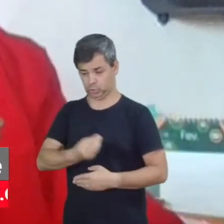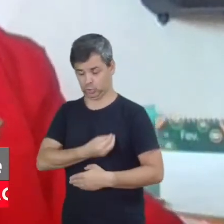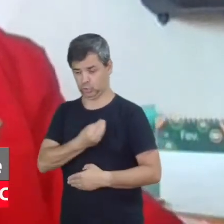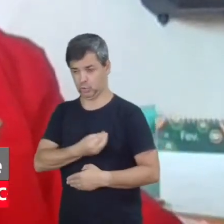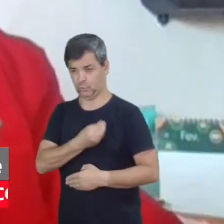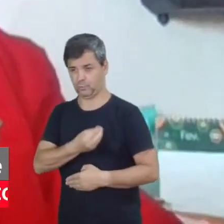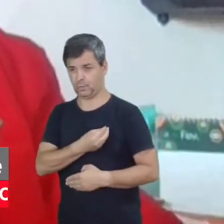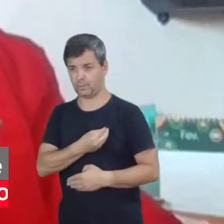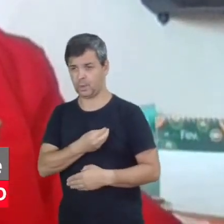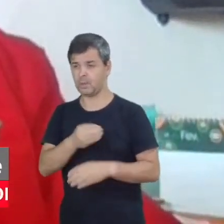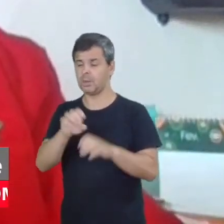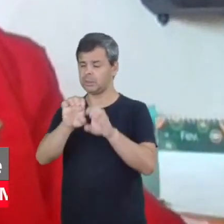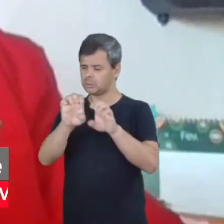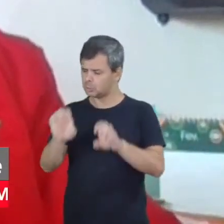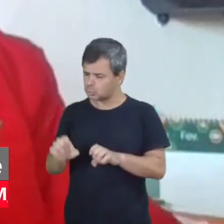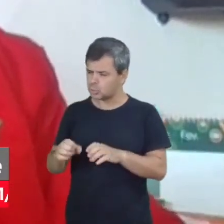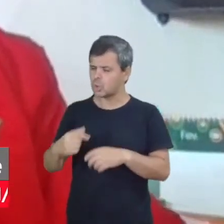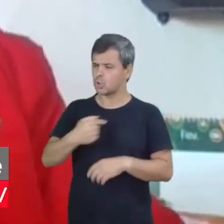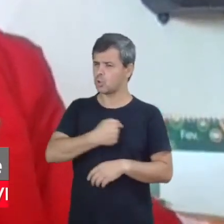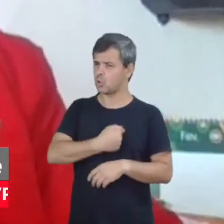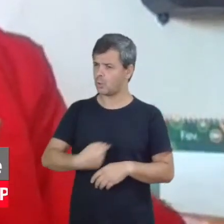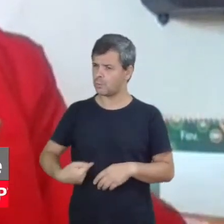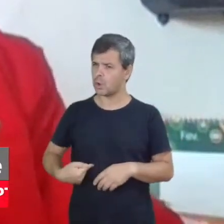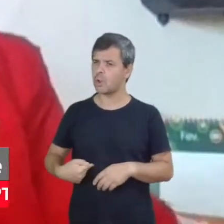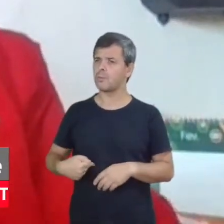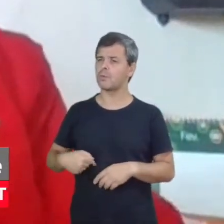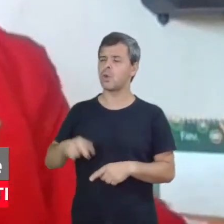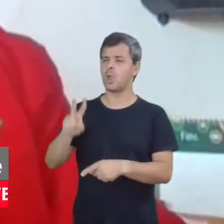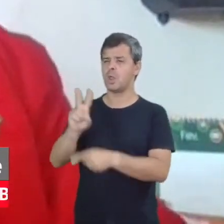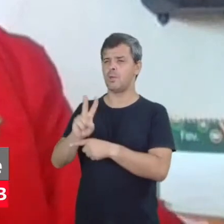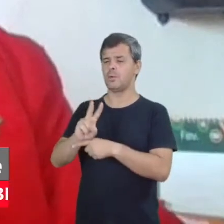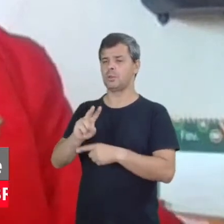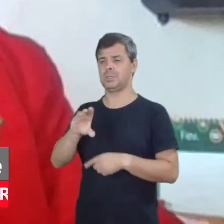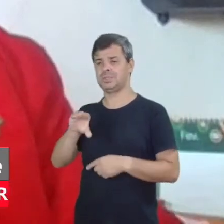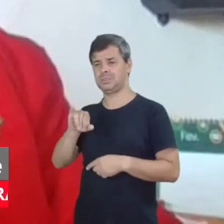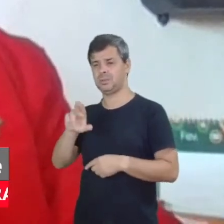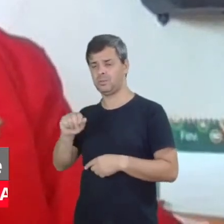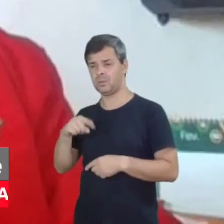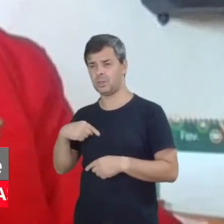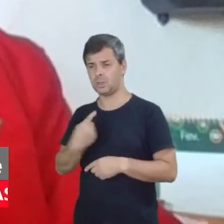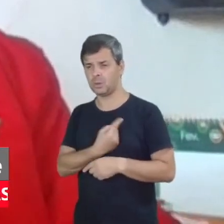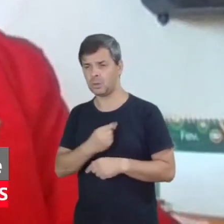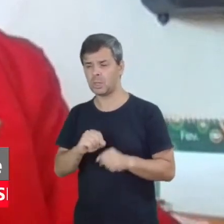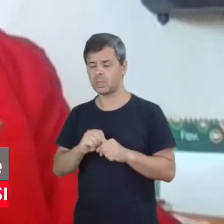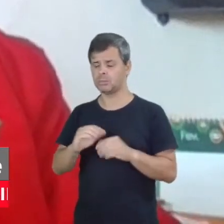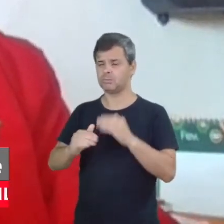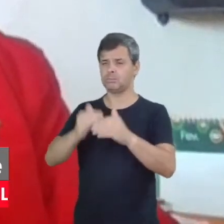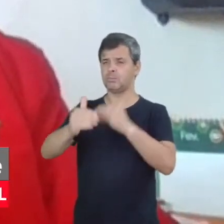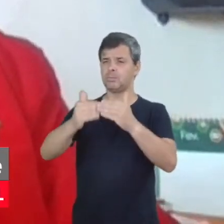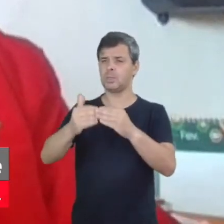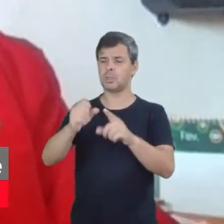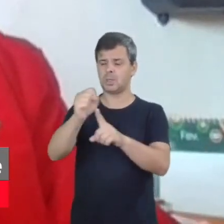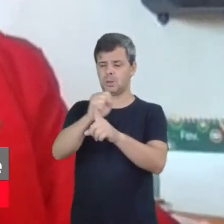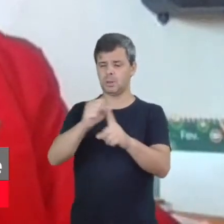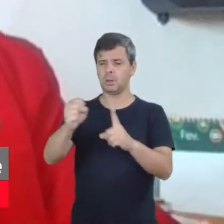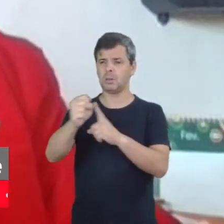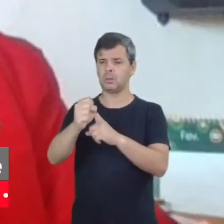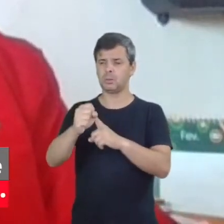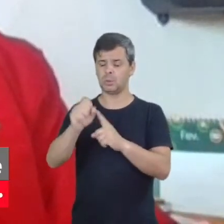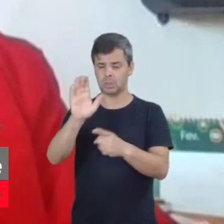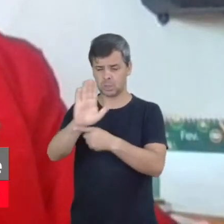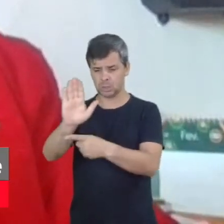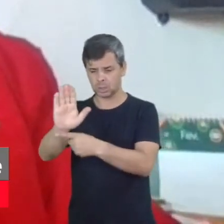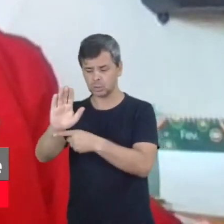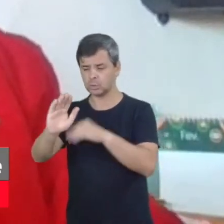existia estrutura estatal dos bombeiros, da Defesa Civil, que daria conta desse processo. Foi a sociedade, enfim, que ajudou